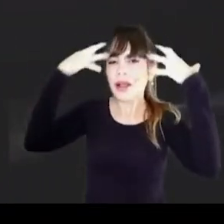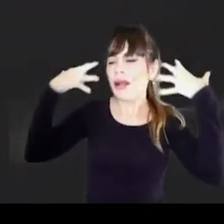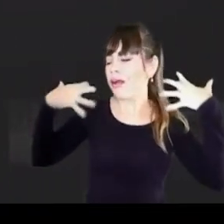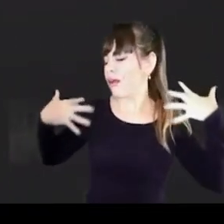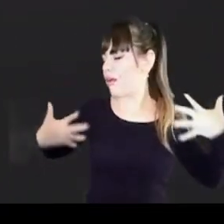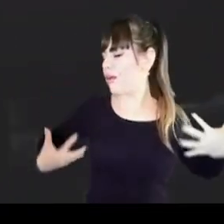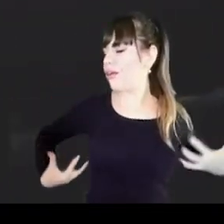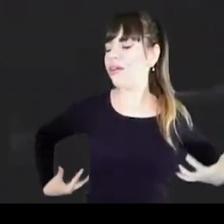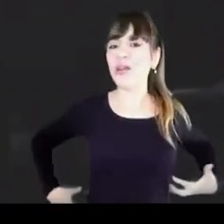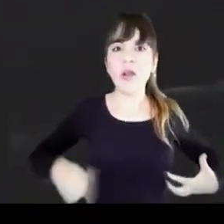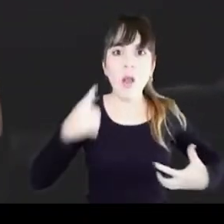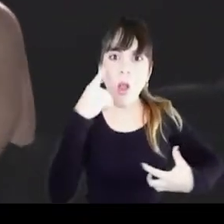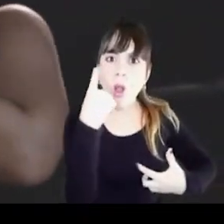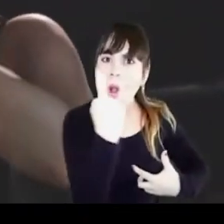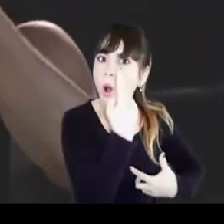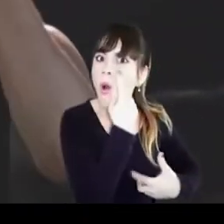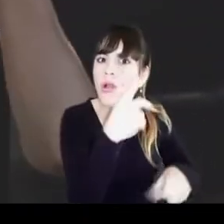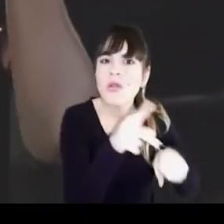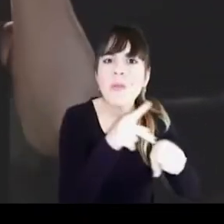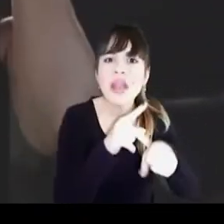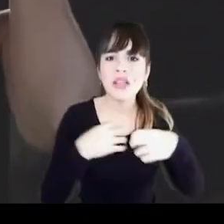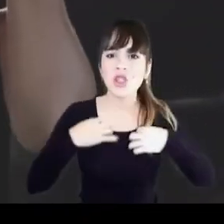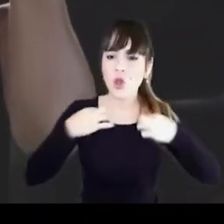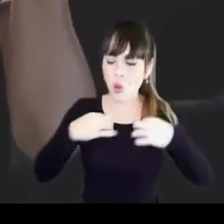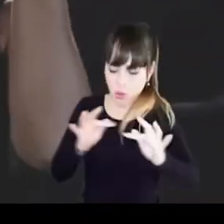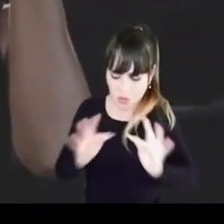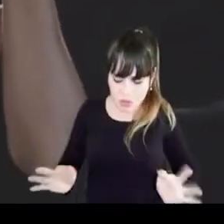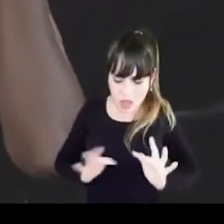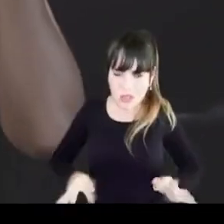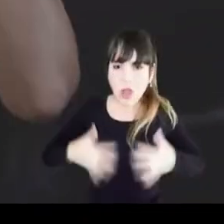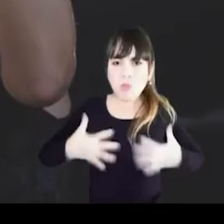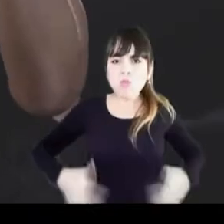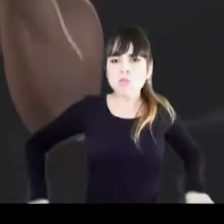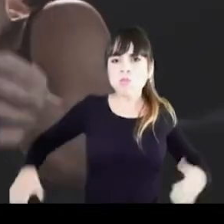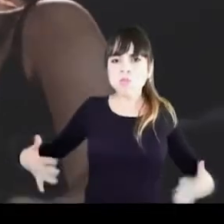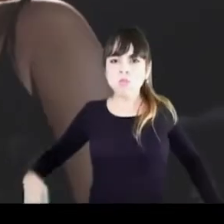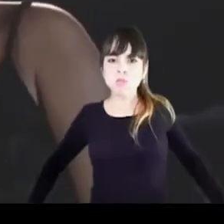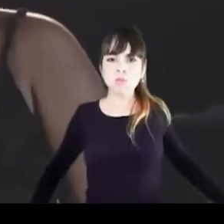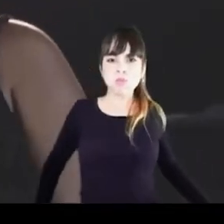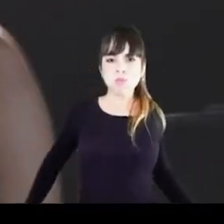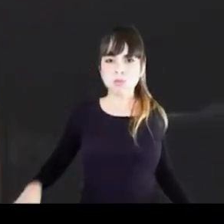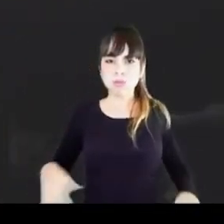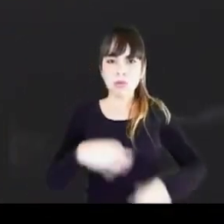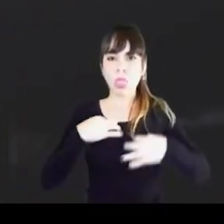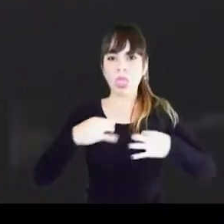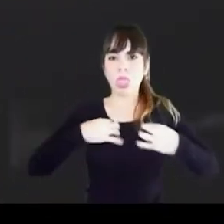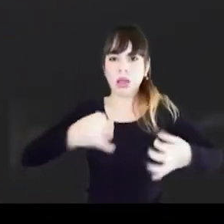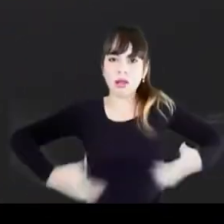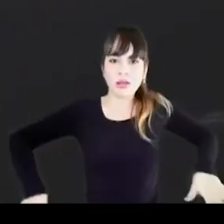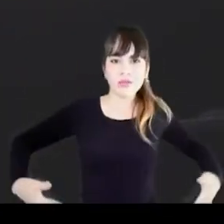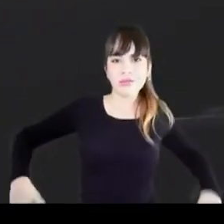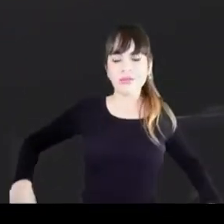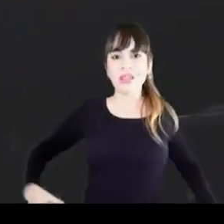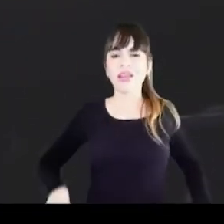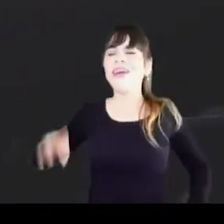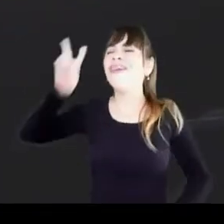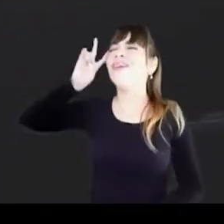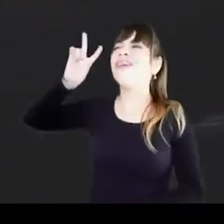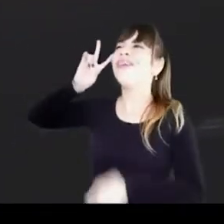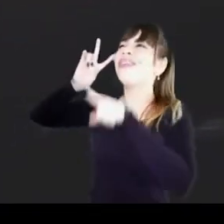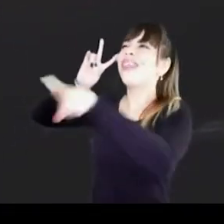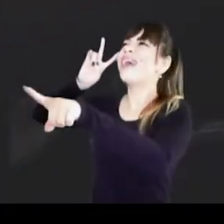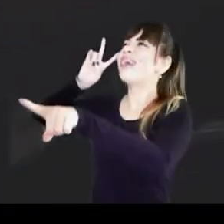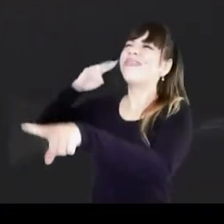grisalhos, olhos bem pretos e usava roupas simples, folgadas ao longo do corpo.